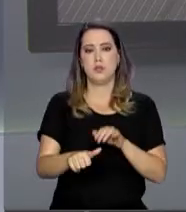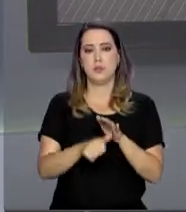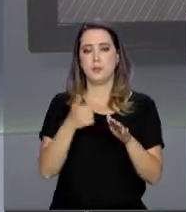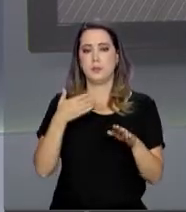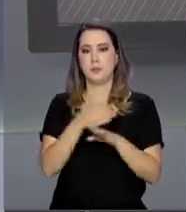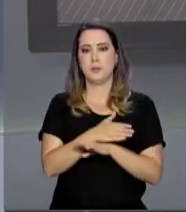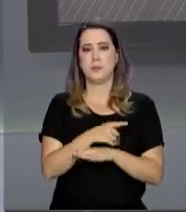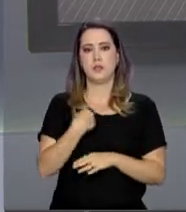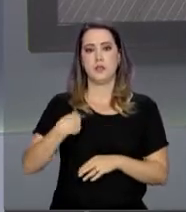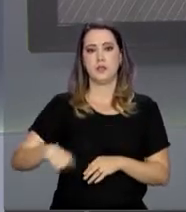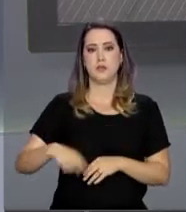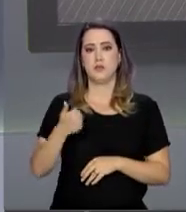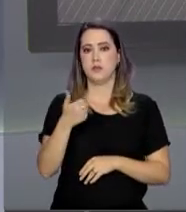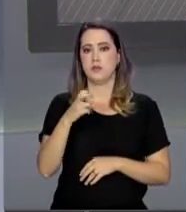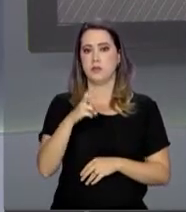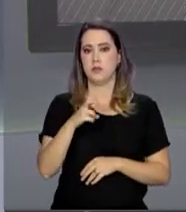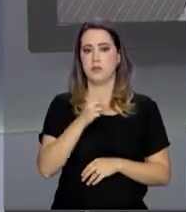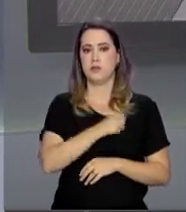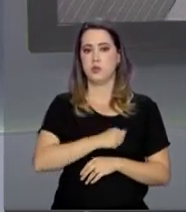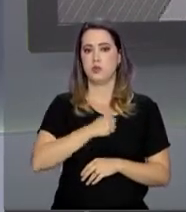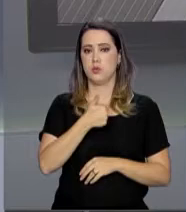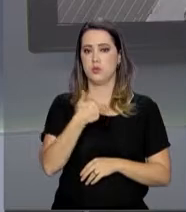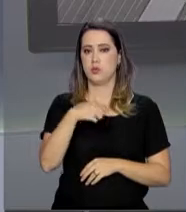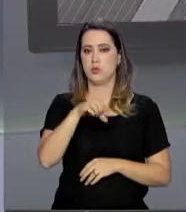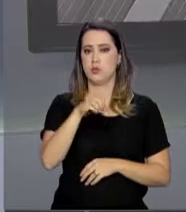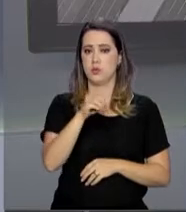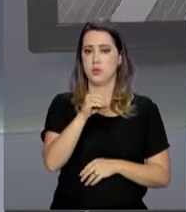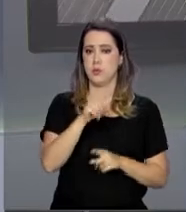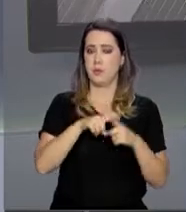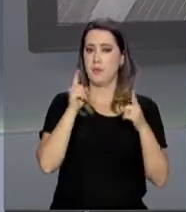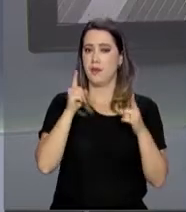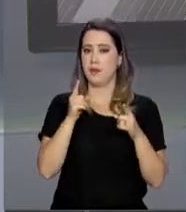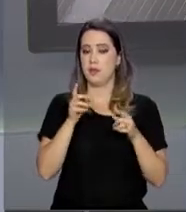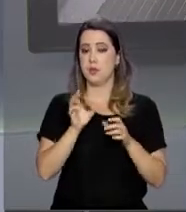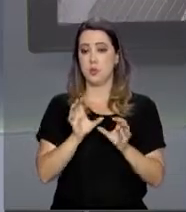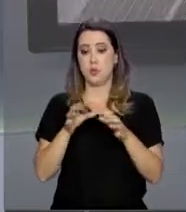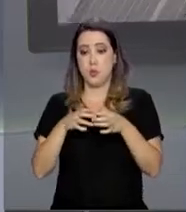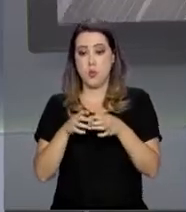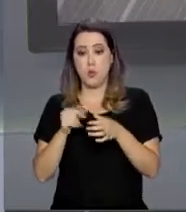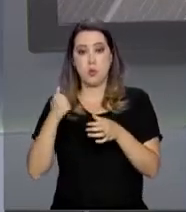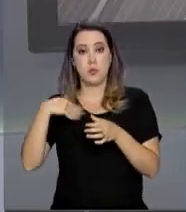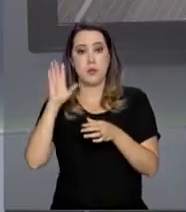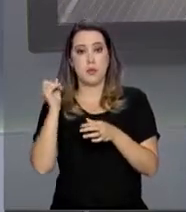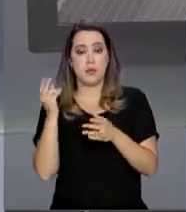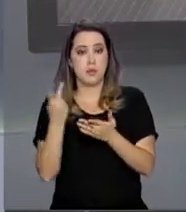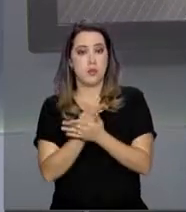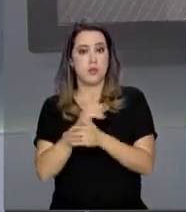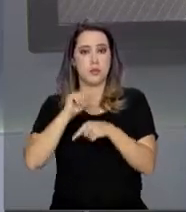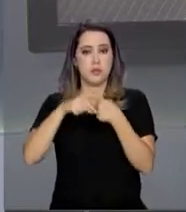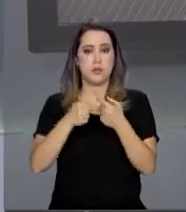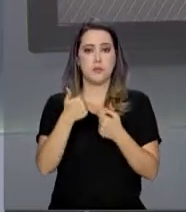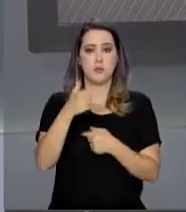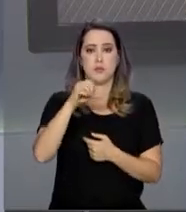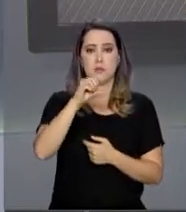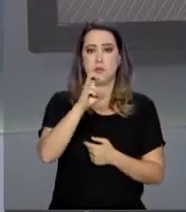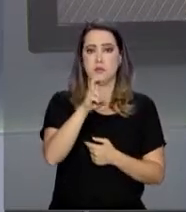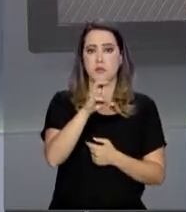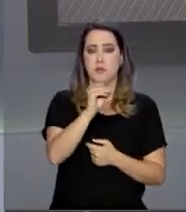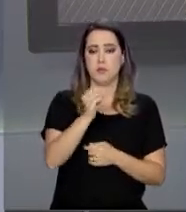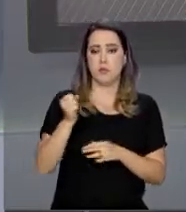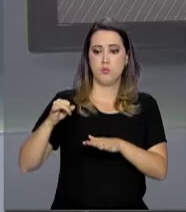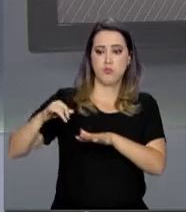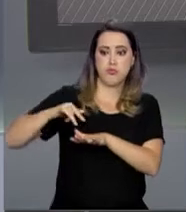no brasil foi no dia 15 de agosto de 1900 mas o grande fluxo da imigração chinesa se deu a partir de 1950